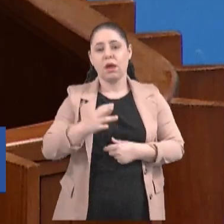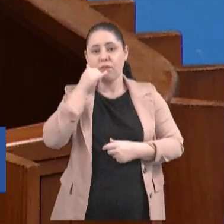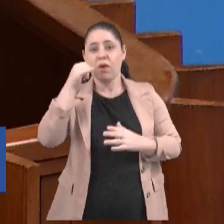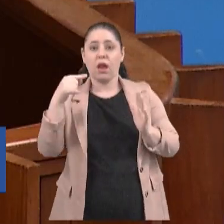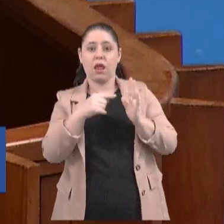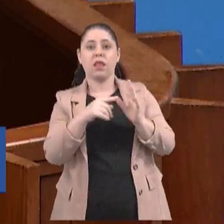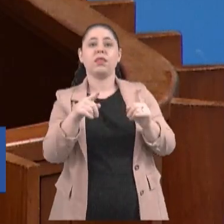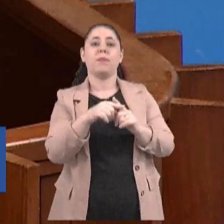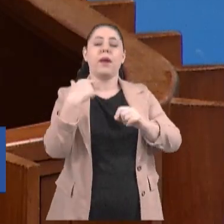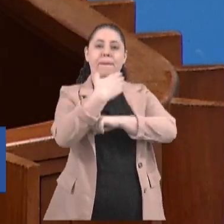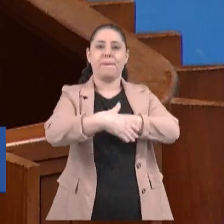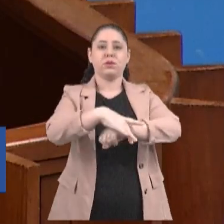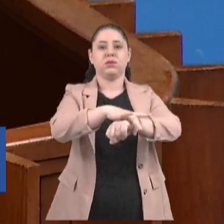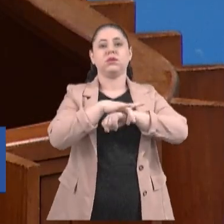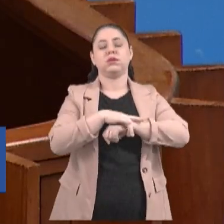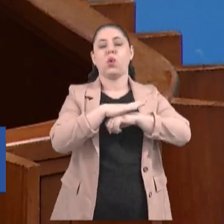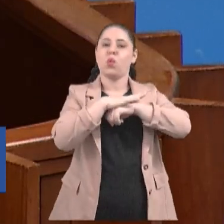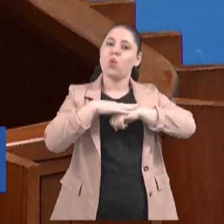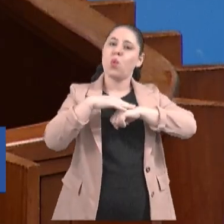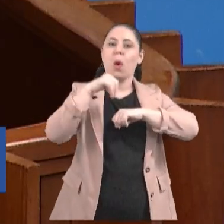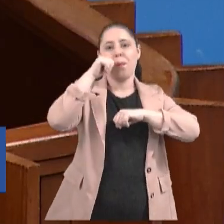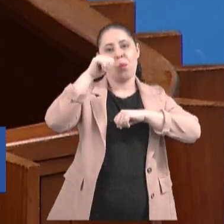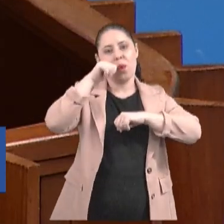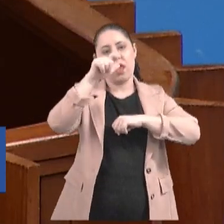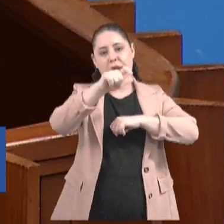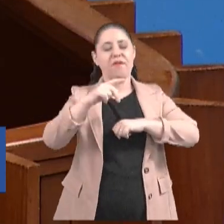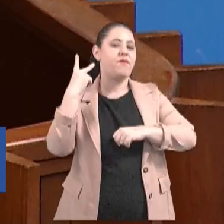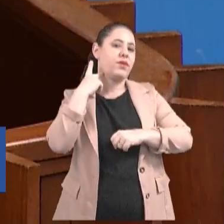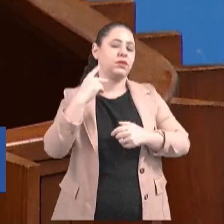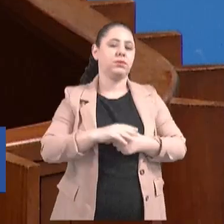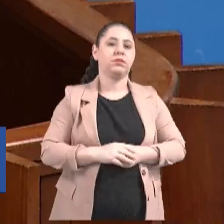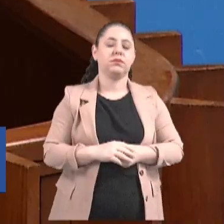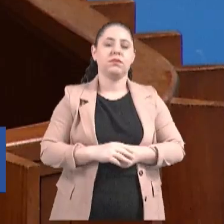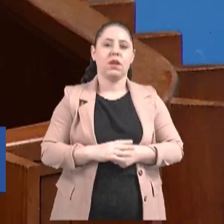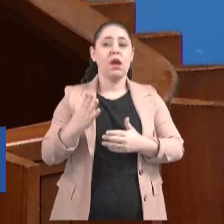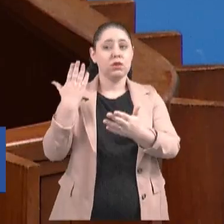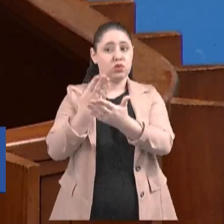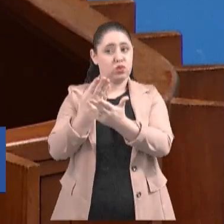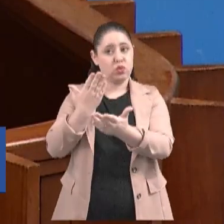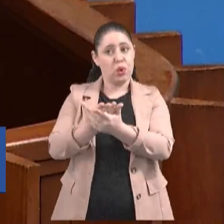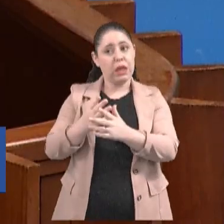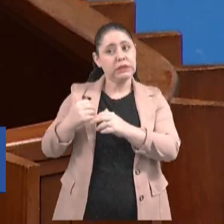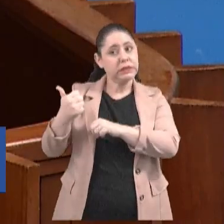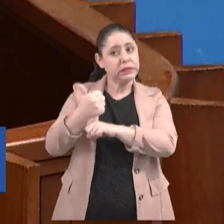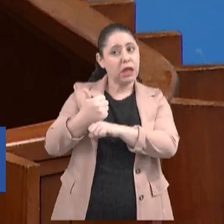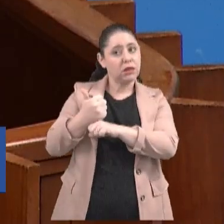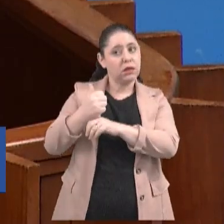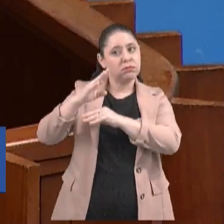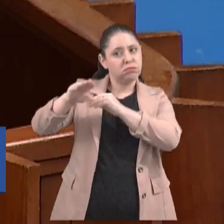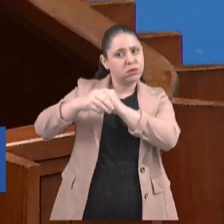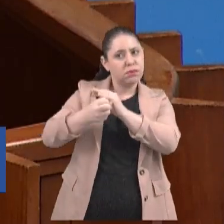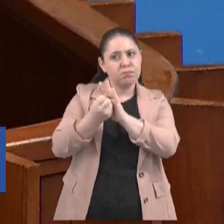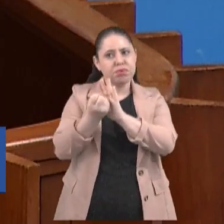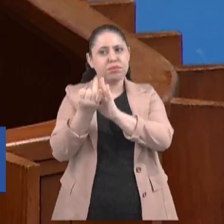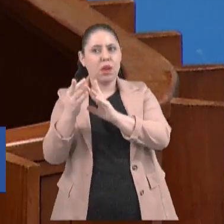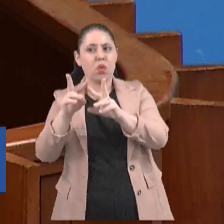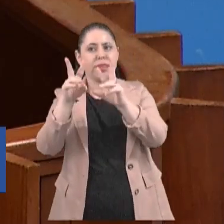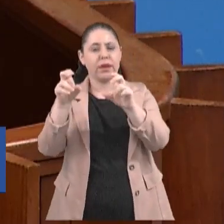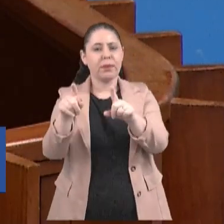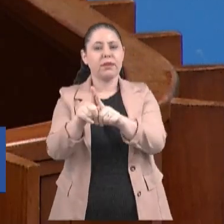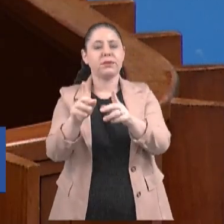denúncias e garantir proteção e acolhimento às vítimas. Produzir estudos qualitativos e quantitativos sobre o